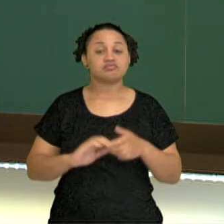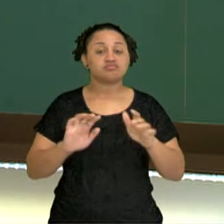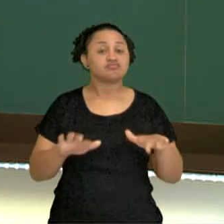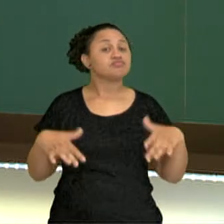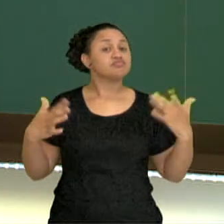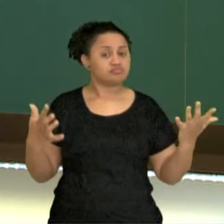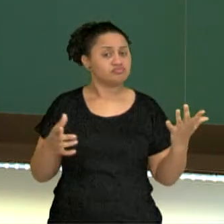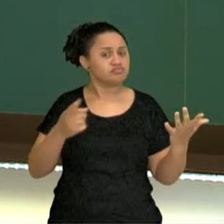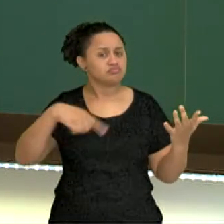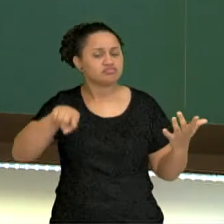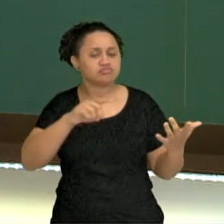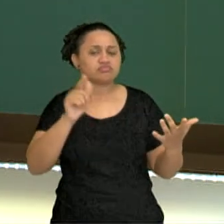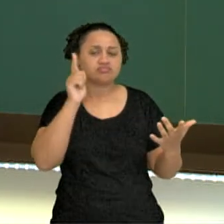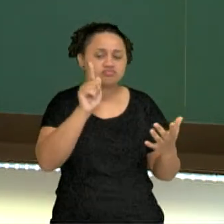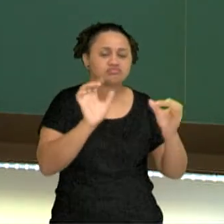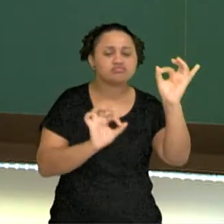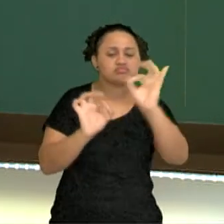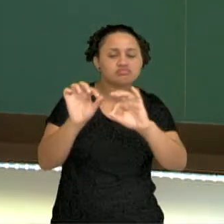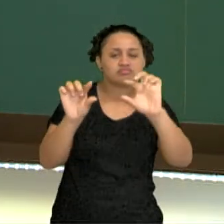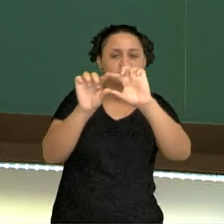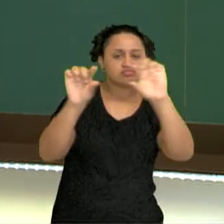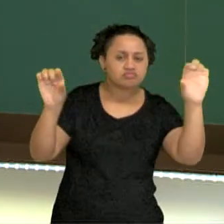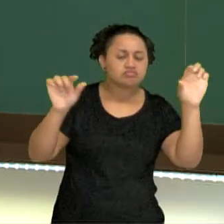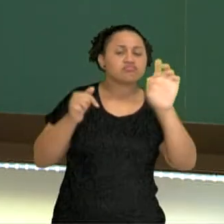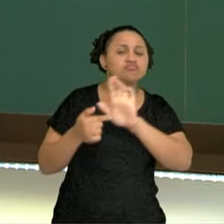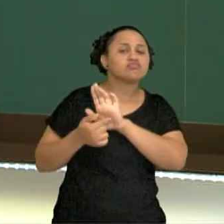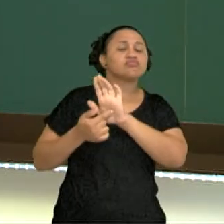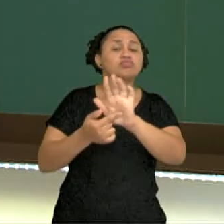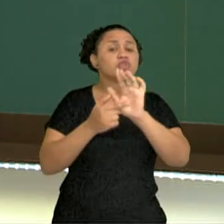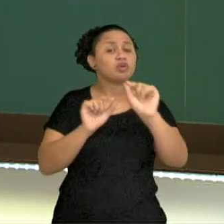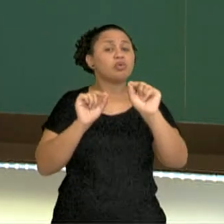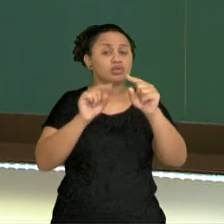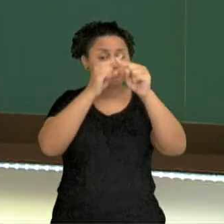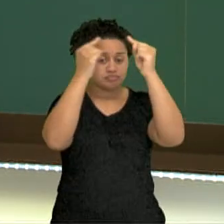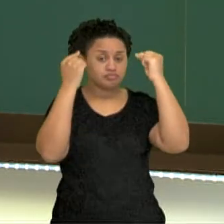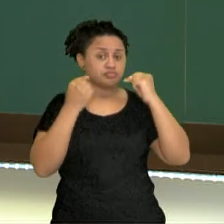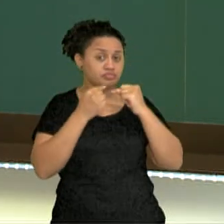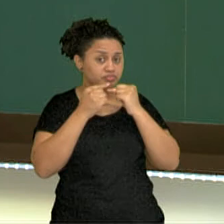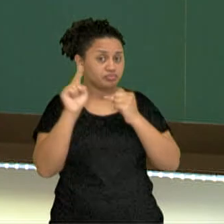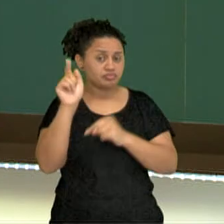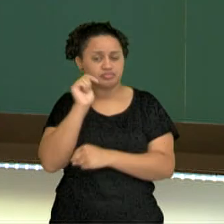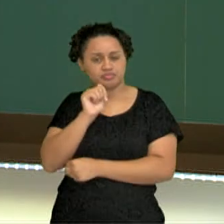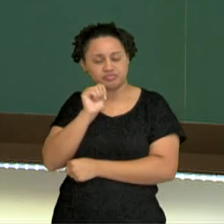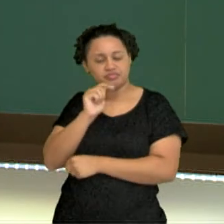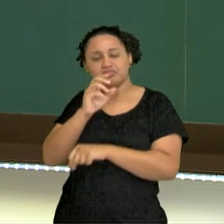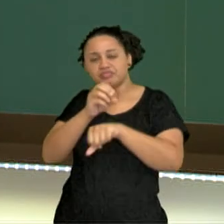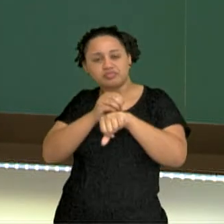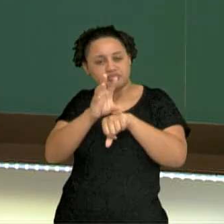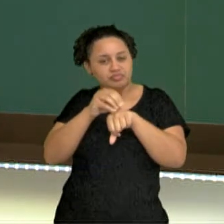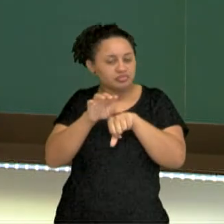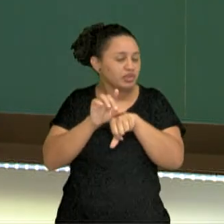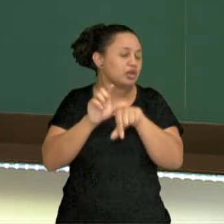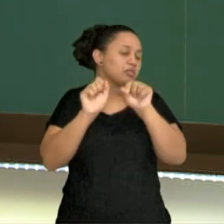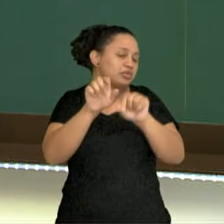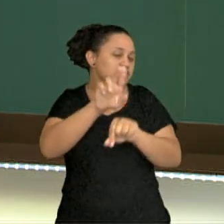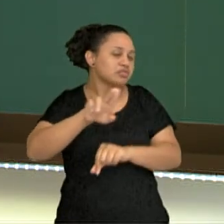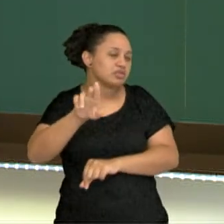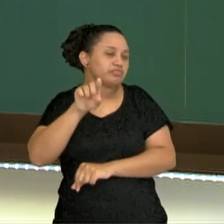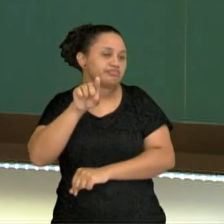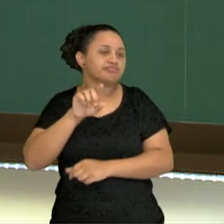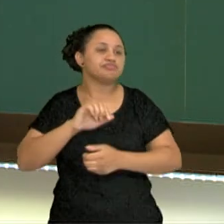Então, pessoal, vocês conseguiram formular uma frase que expresse esse rostinho da Mafalda? Vou dar algumas sugestões que pode ser que você